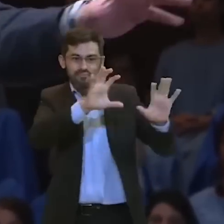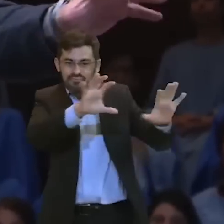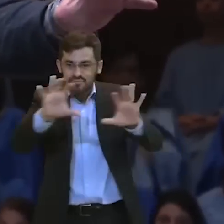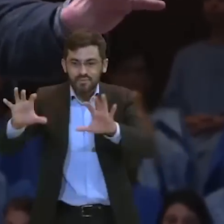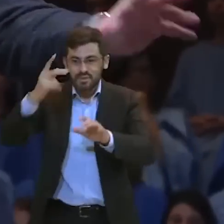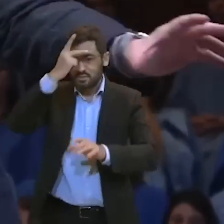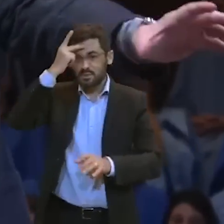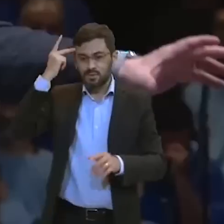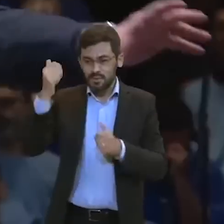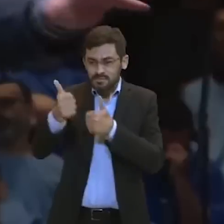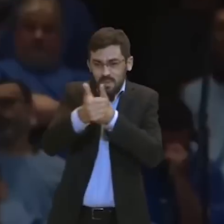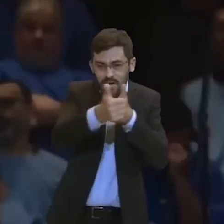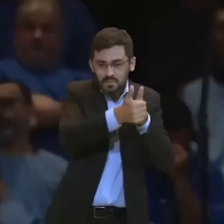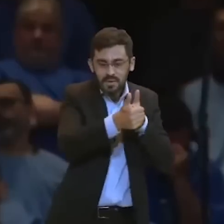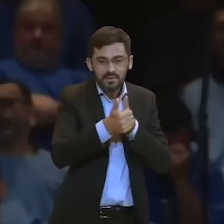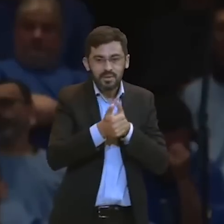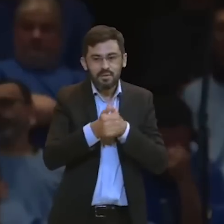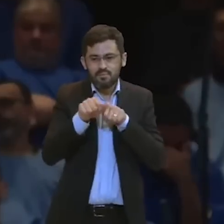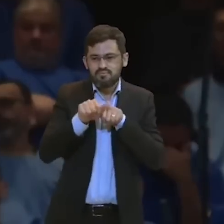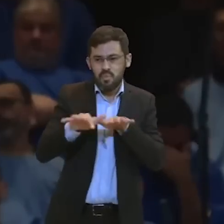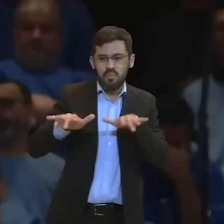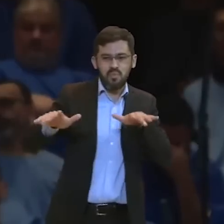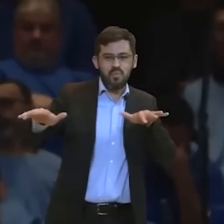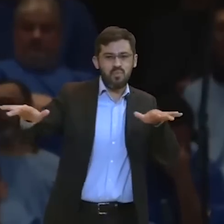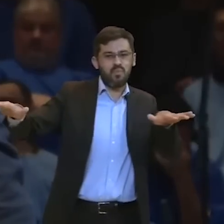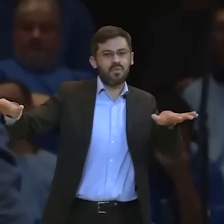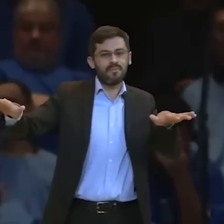de Deus se espalham.